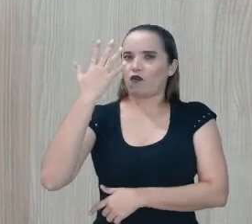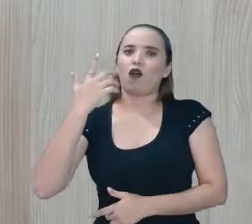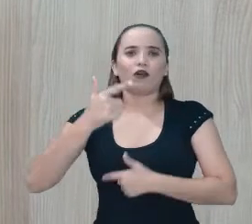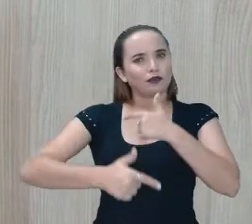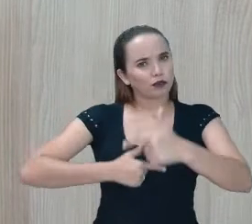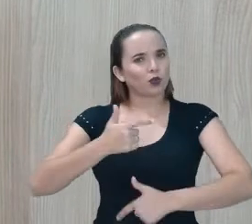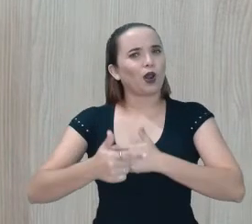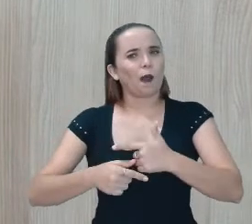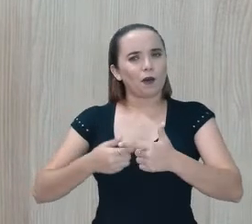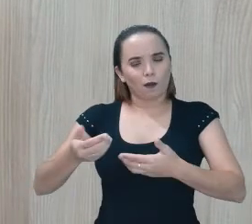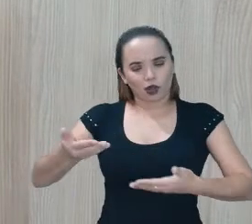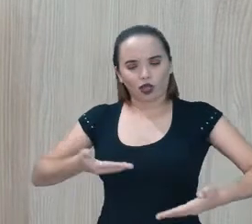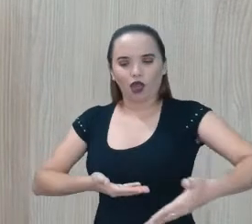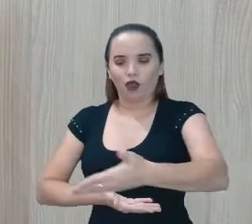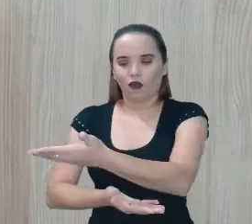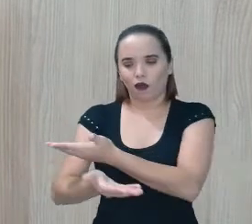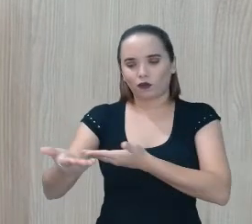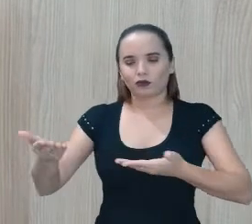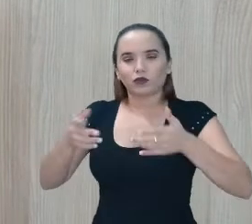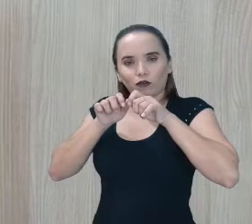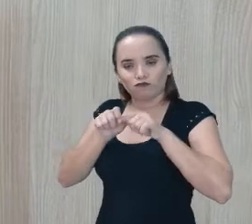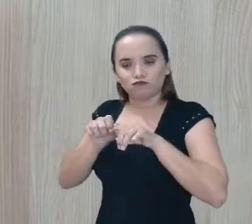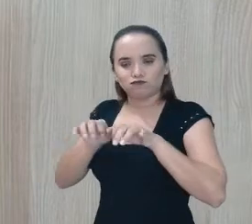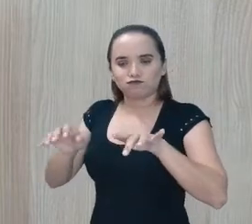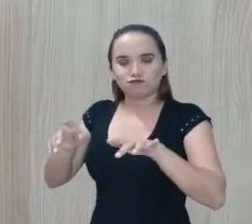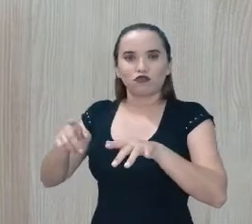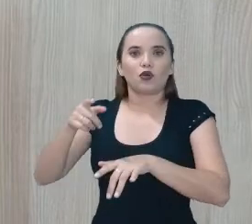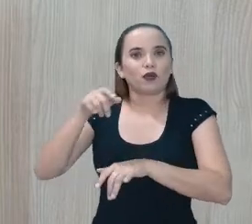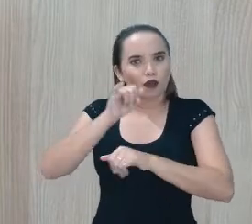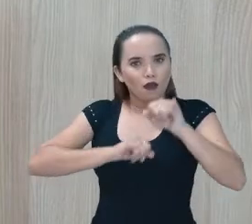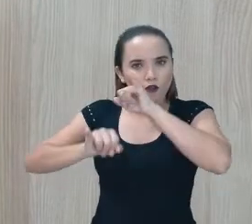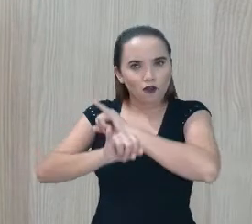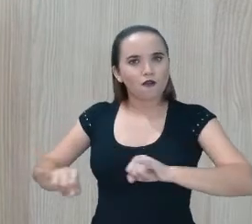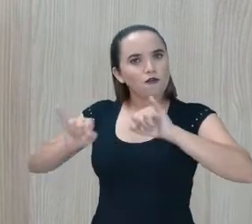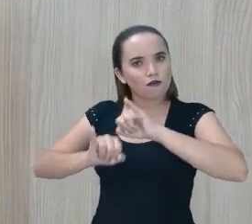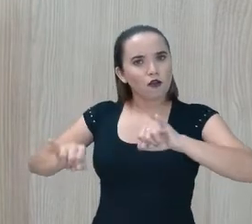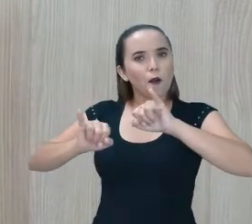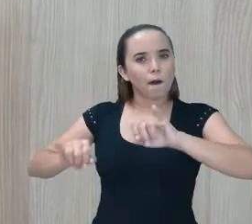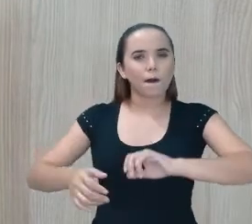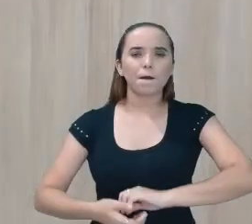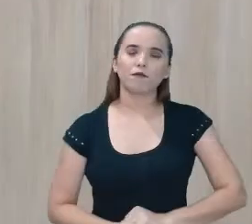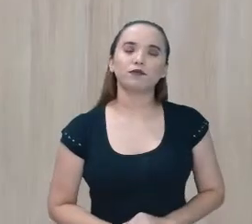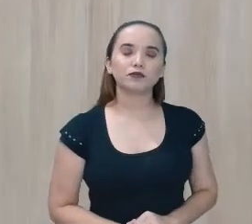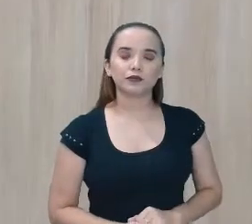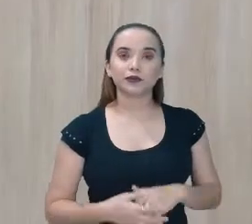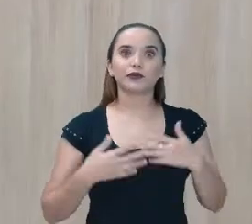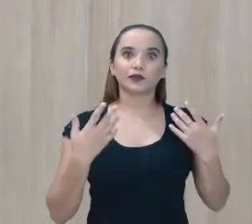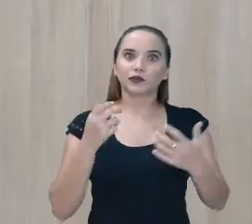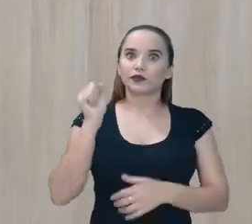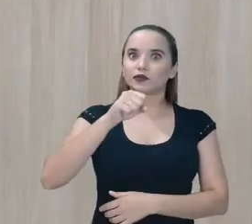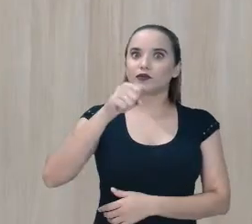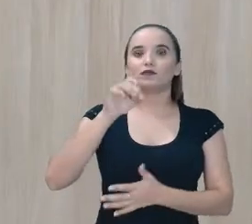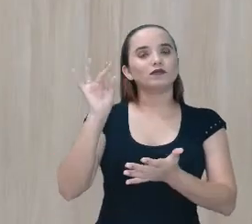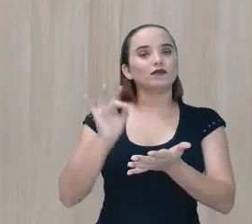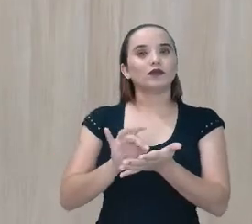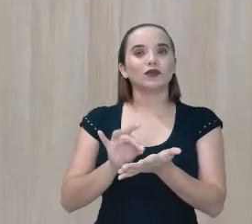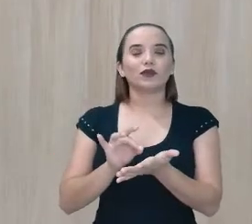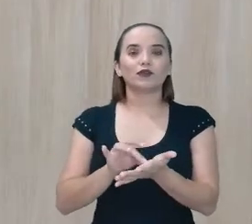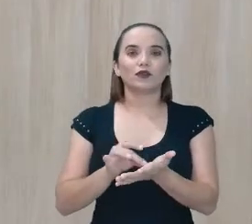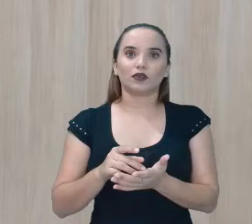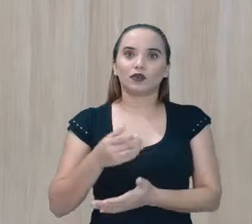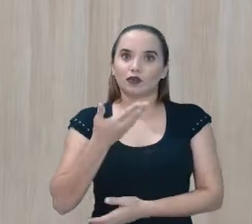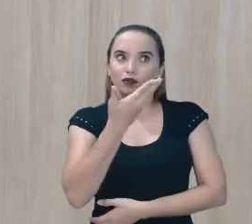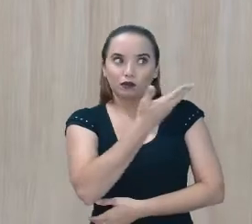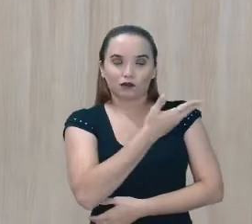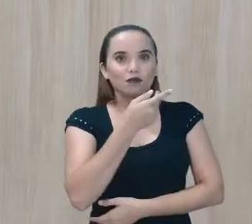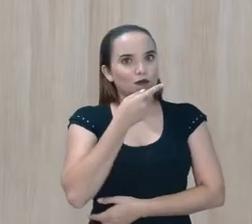de transmitir para ele, fazer com que ele realmente adquira esse conhecimento, não é? Pronto. Exatamente isso que